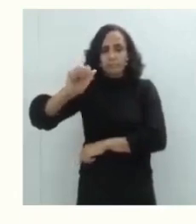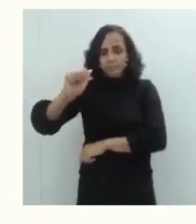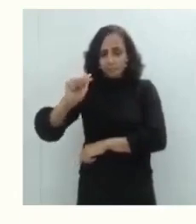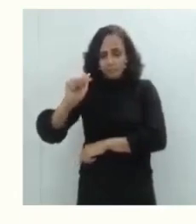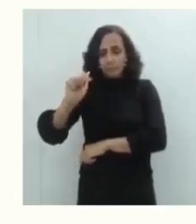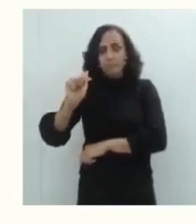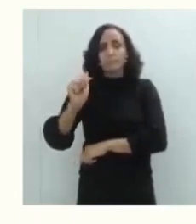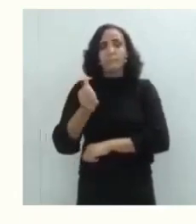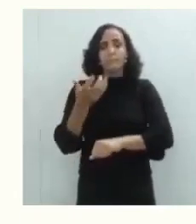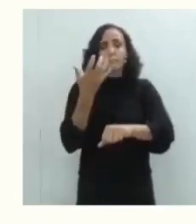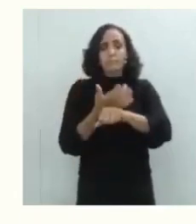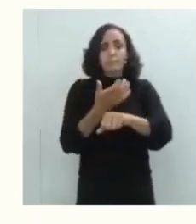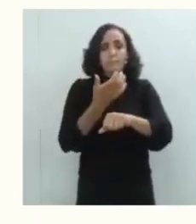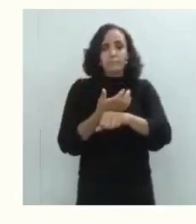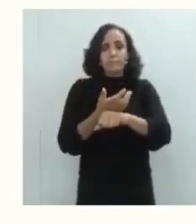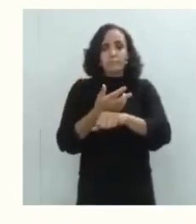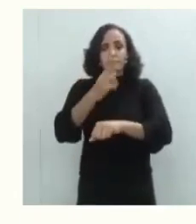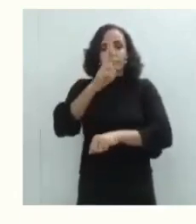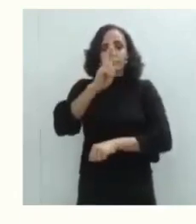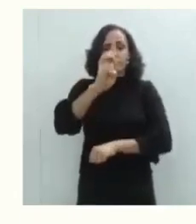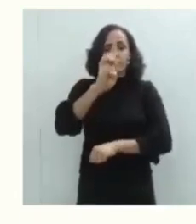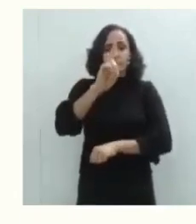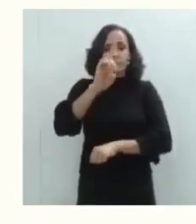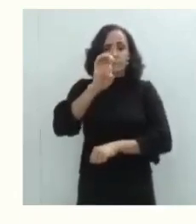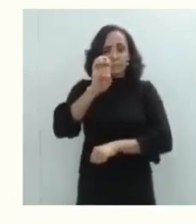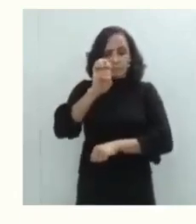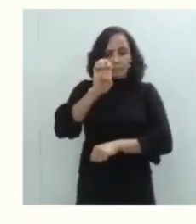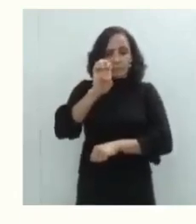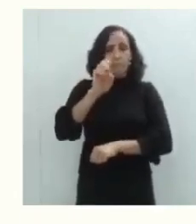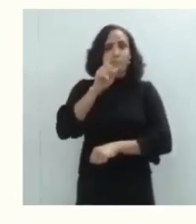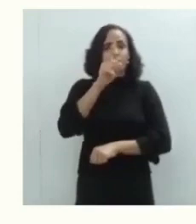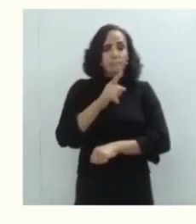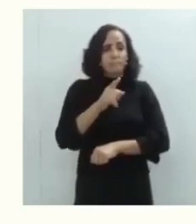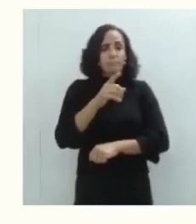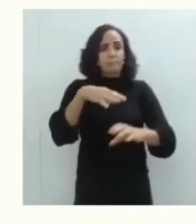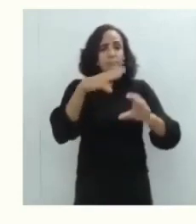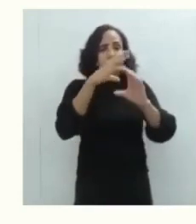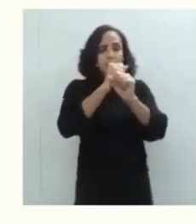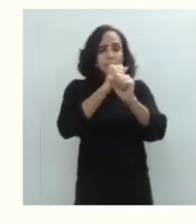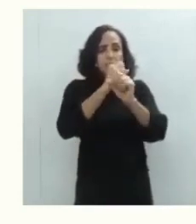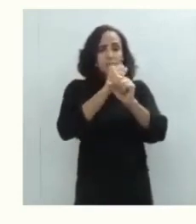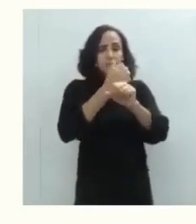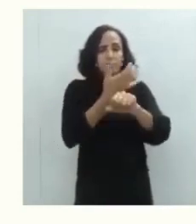10. Porque Maria tem a ID 1. Olha aqui no